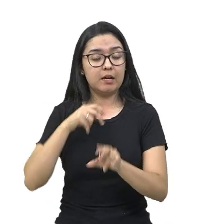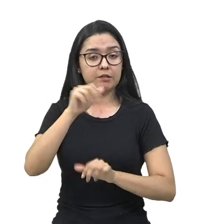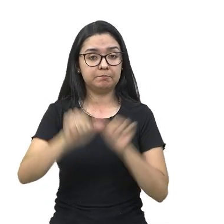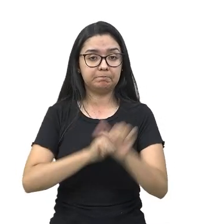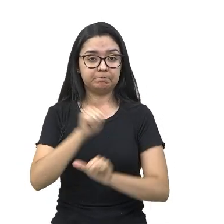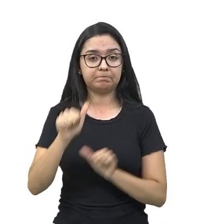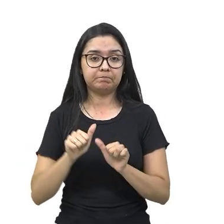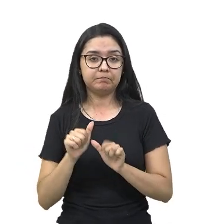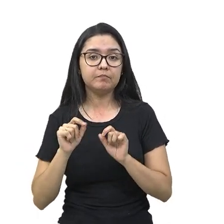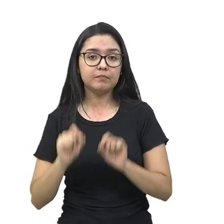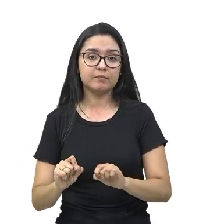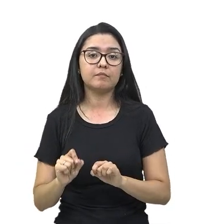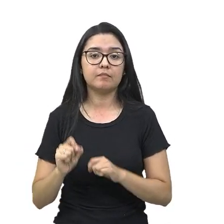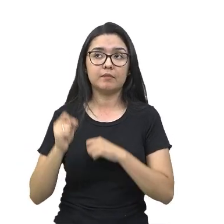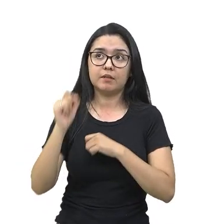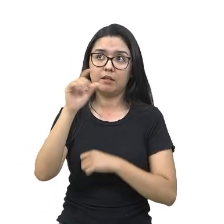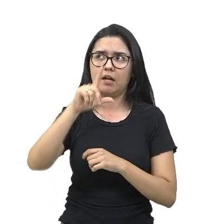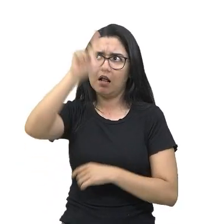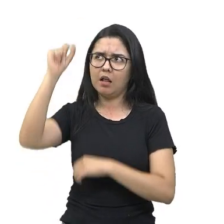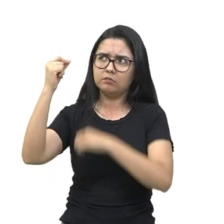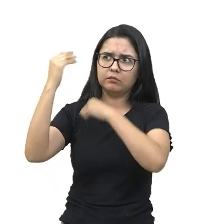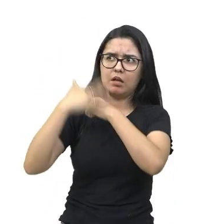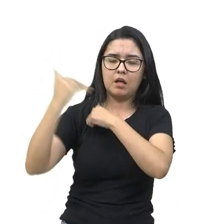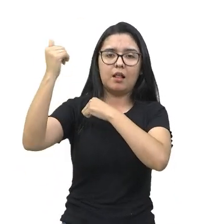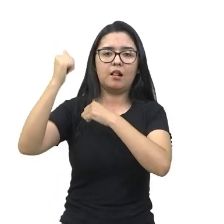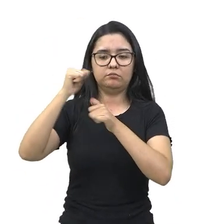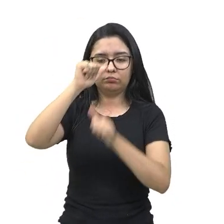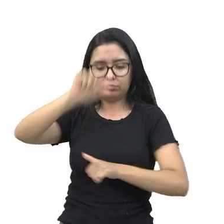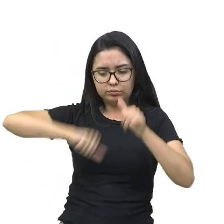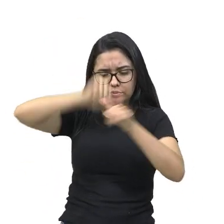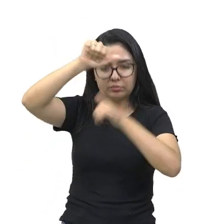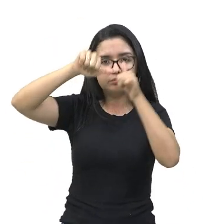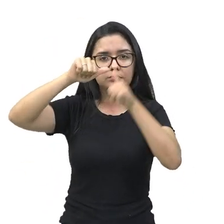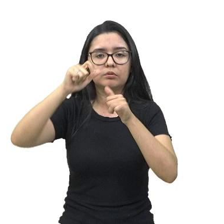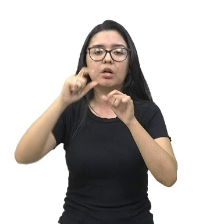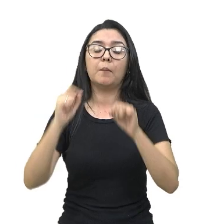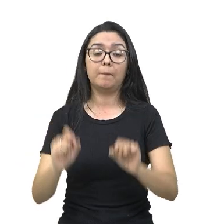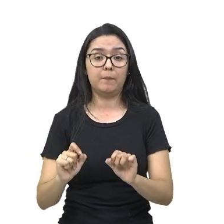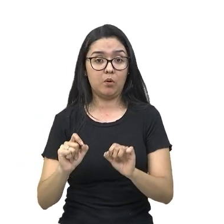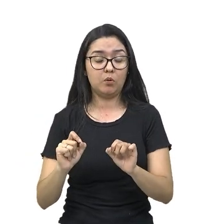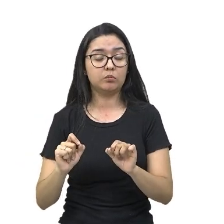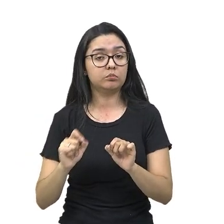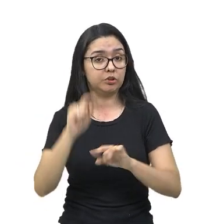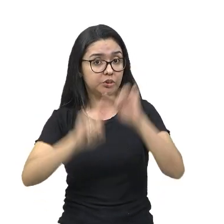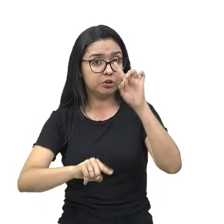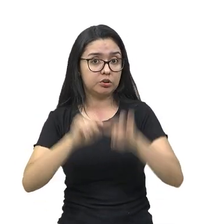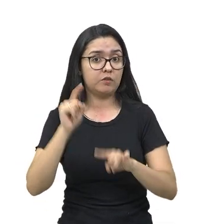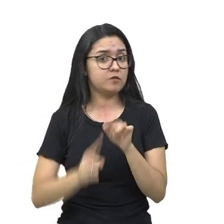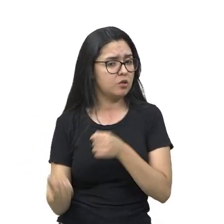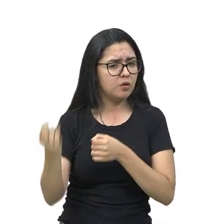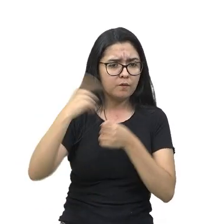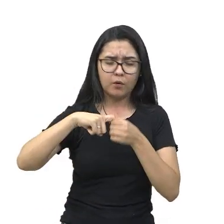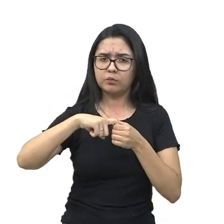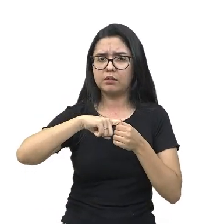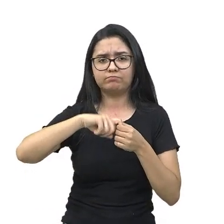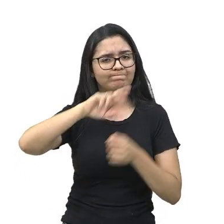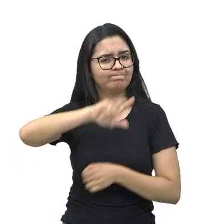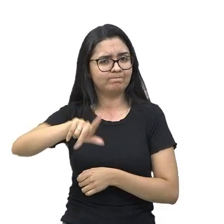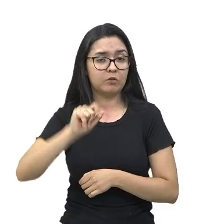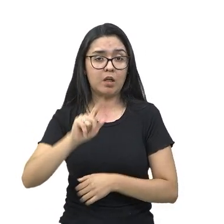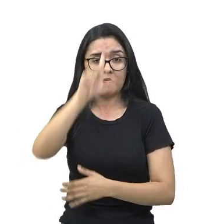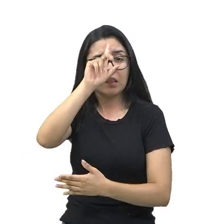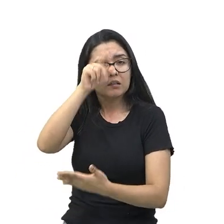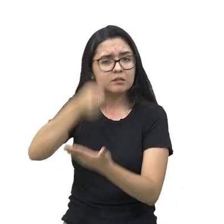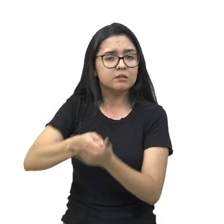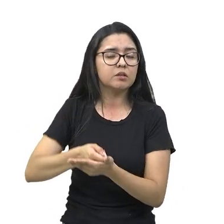são tocadas pela formosa deusa. Então o ancião já estava alertando. Não tem volta, Nayá. Ou seja, uma decisão que